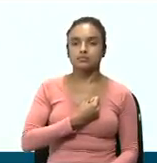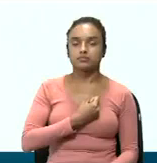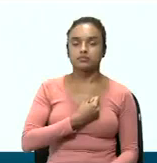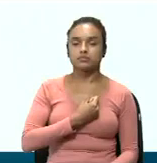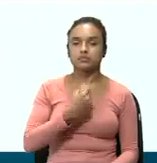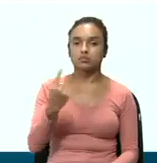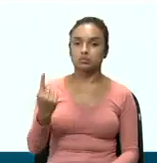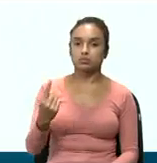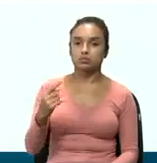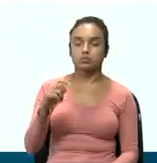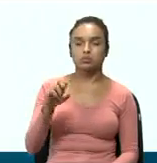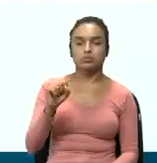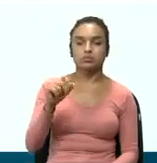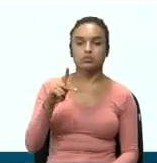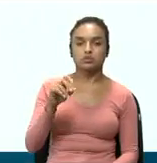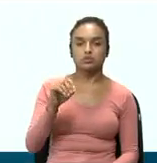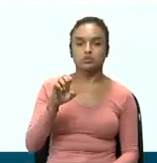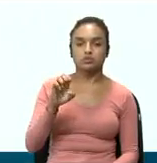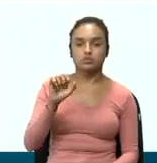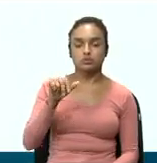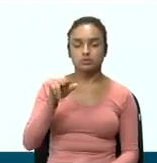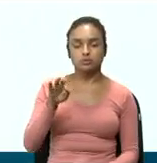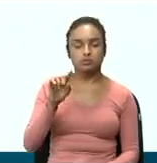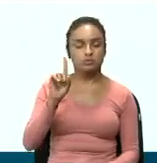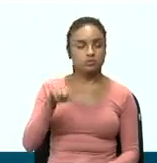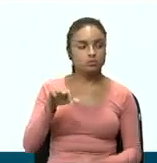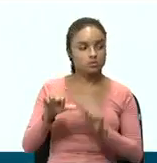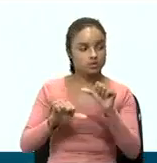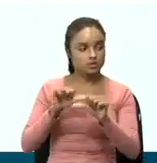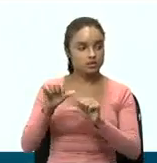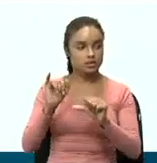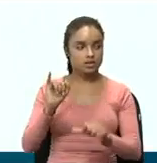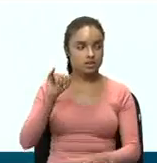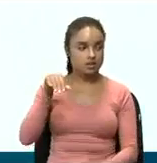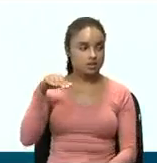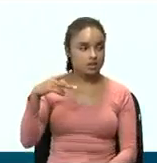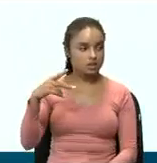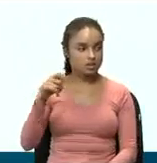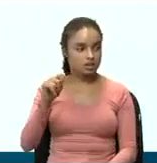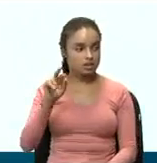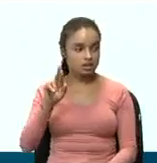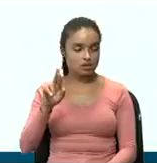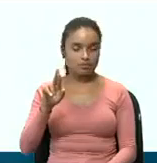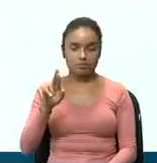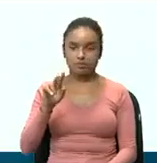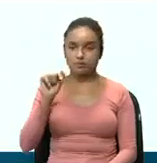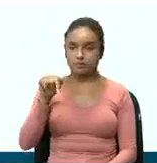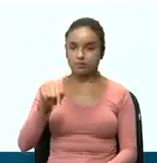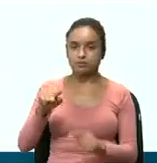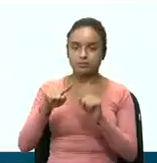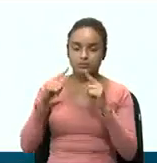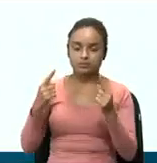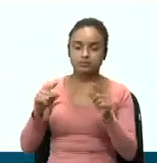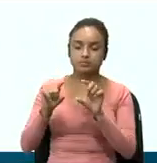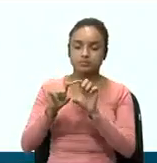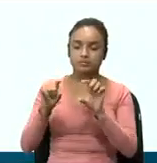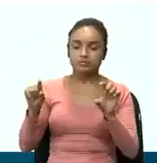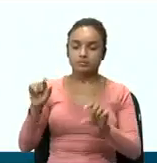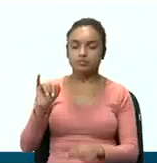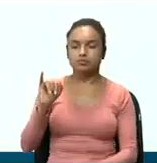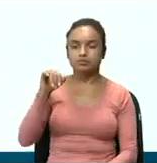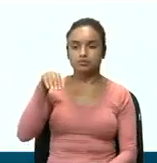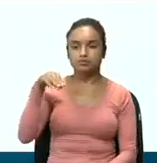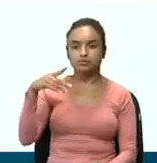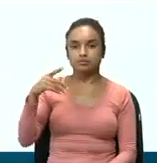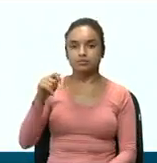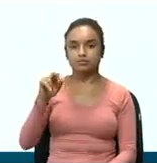expoente de cada um desse par, transformando em ímpar. Como ele transforma? Ele está tirando 1, está transformando em ímpar, sempre esse